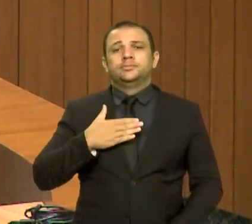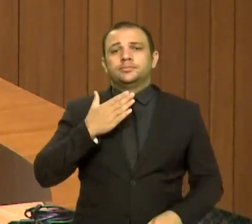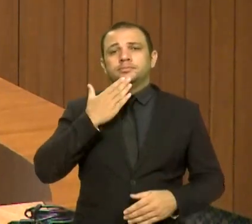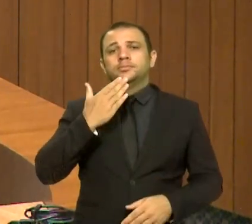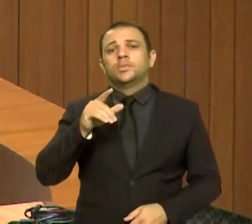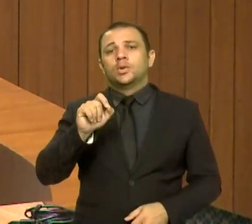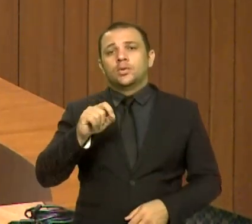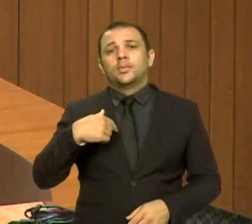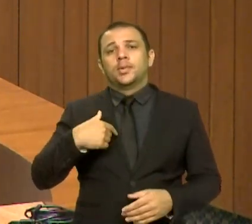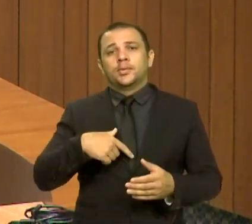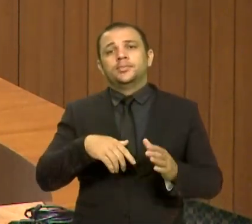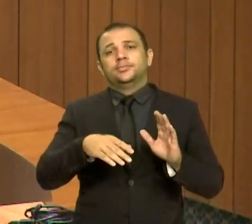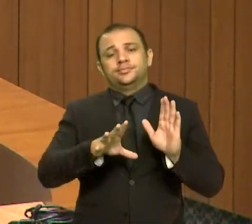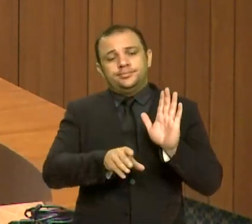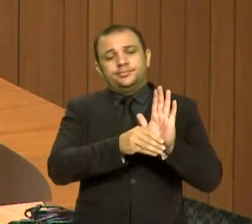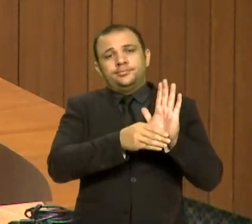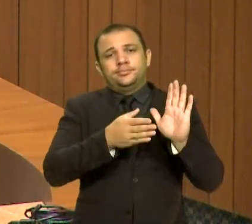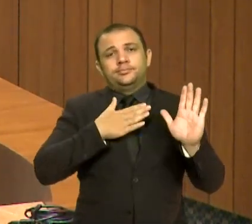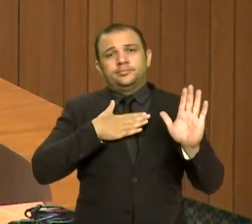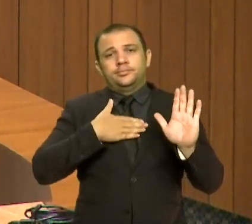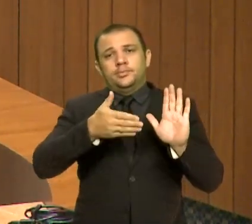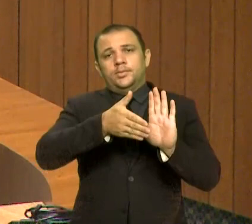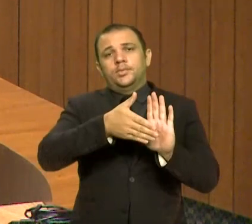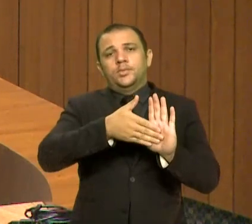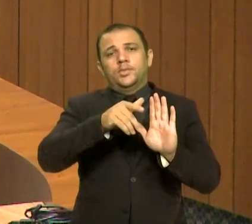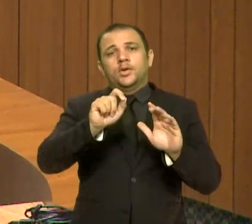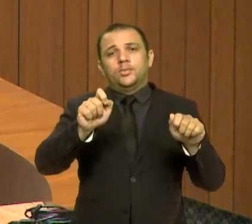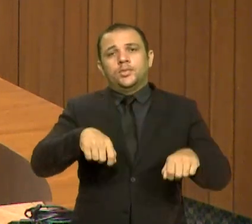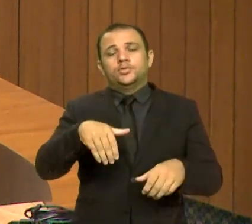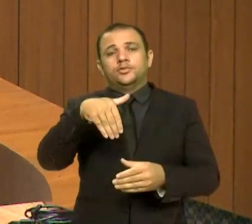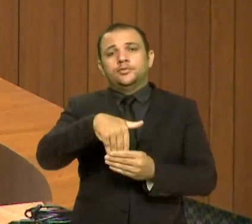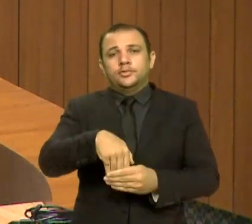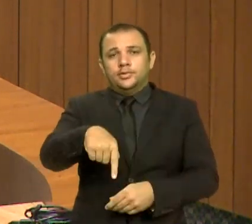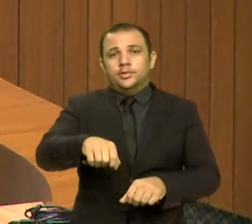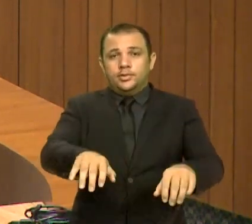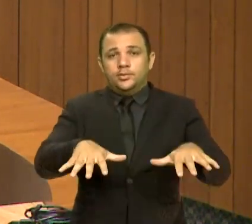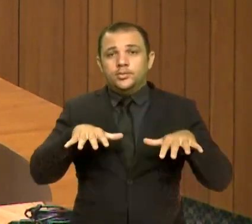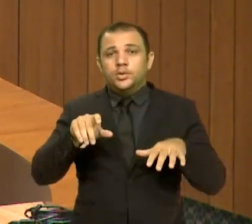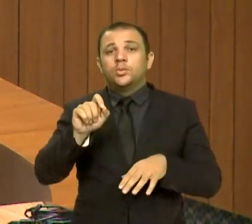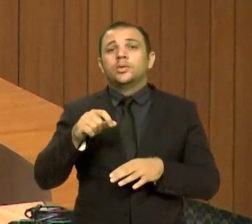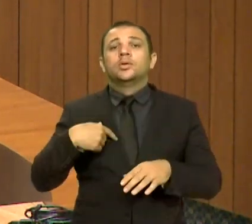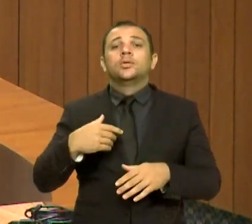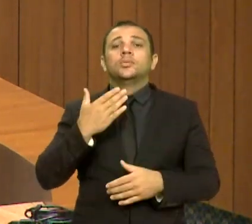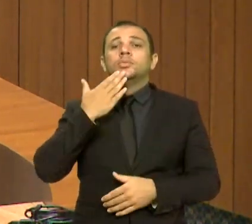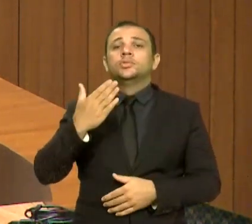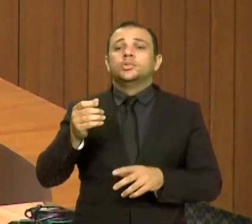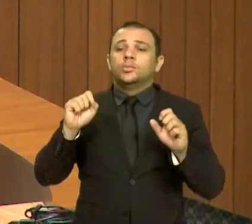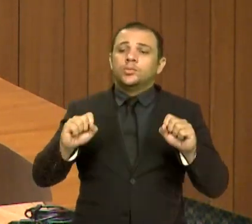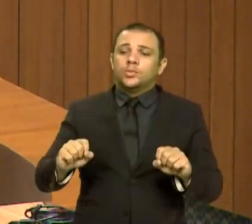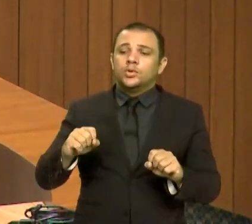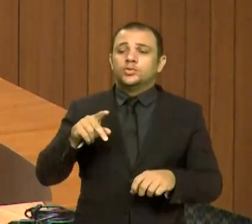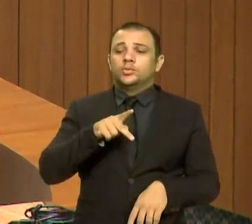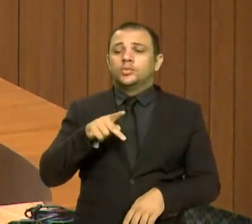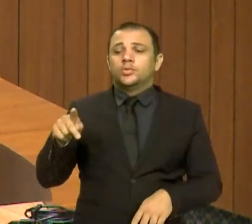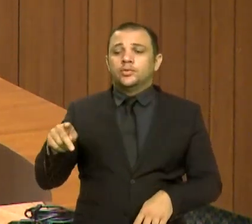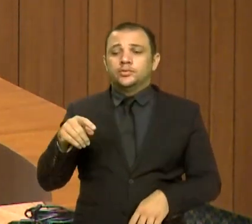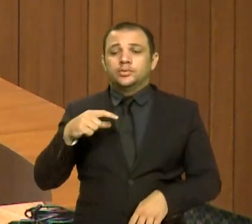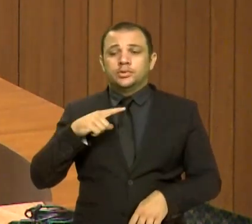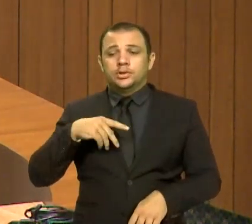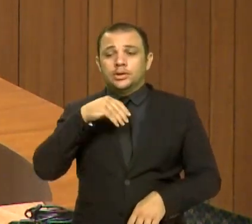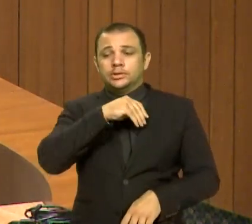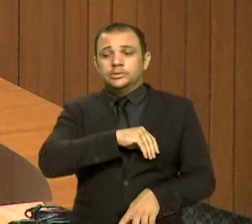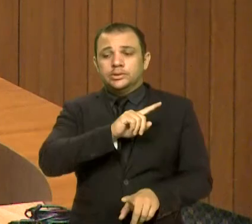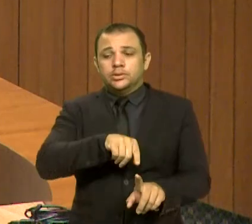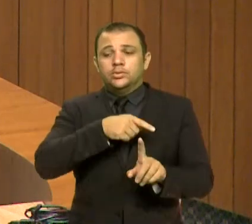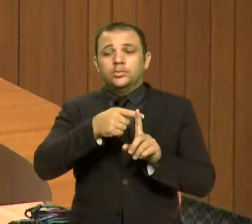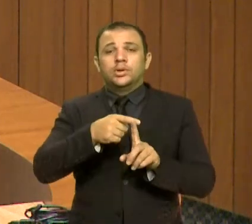do destaque da emenda. A emenda essa que eu peço para que os professores tenham pelo menos o reajuste que foi feito pelo governo